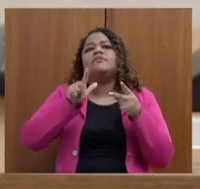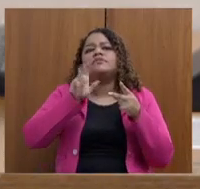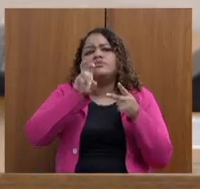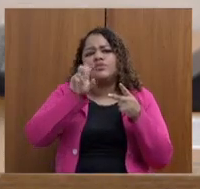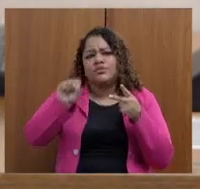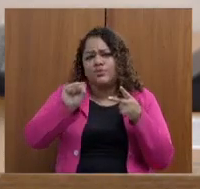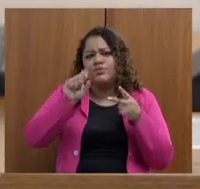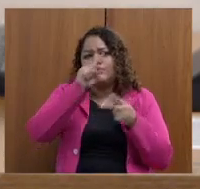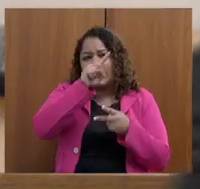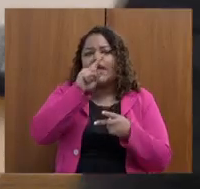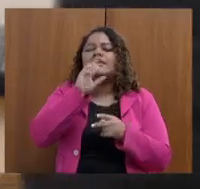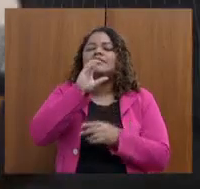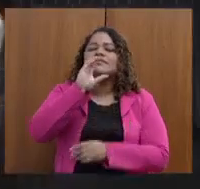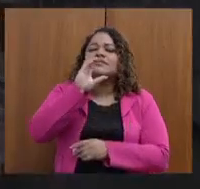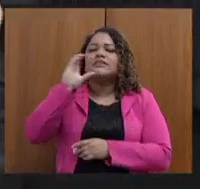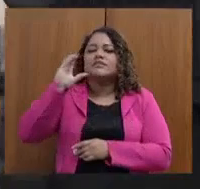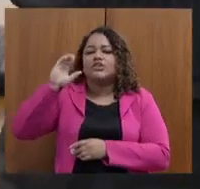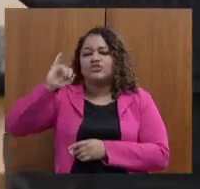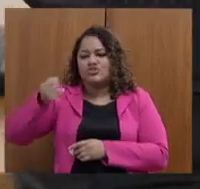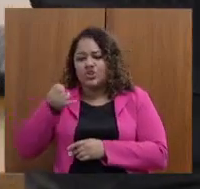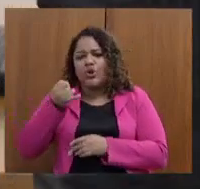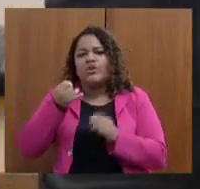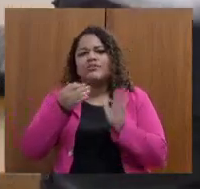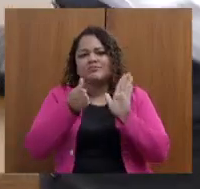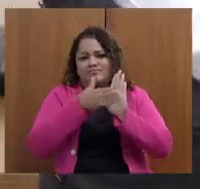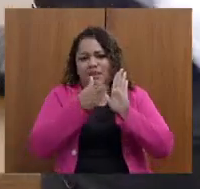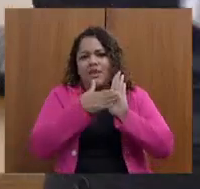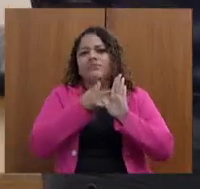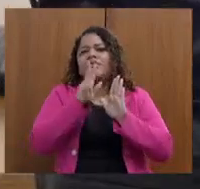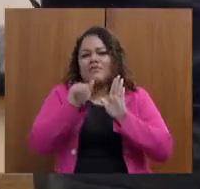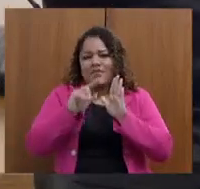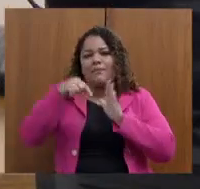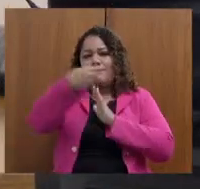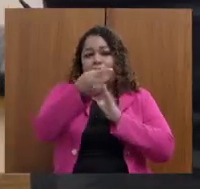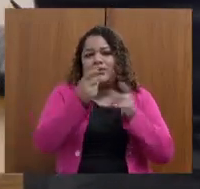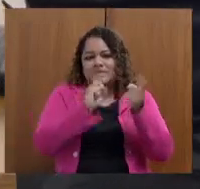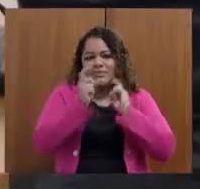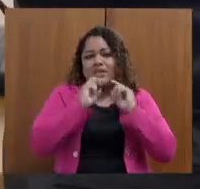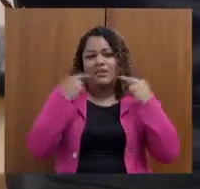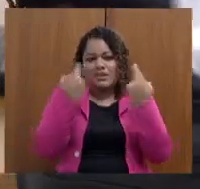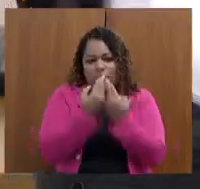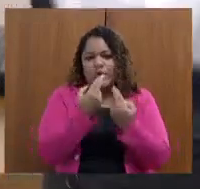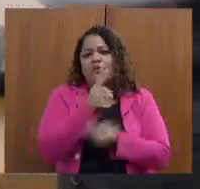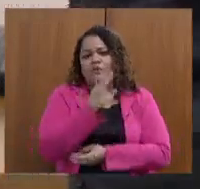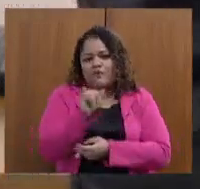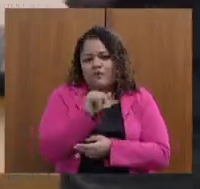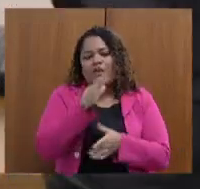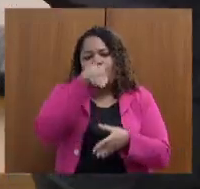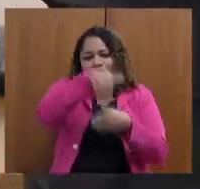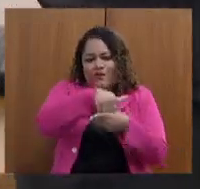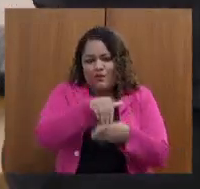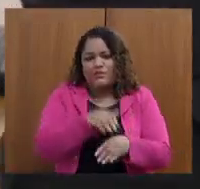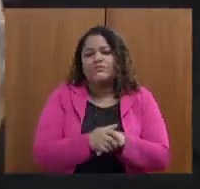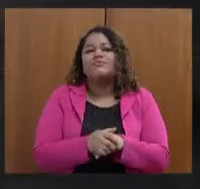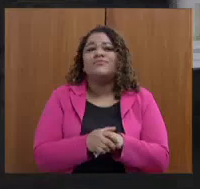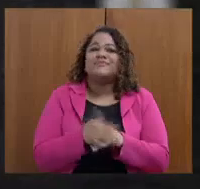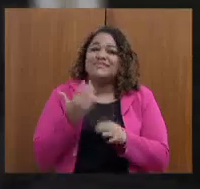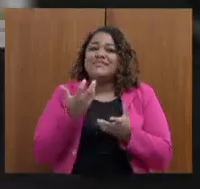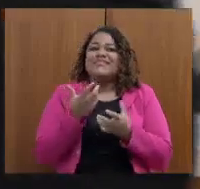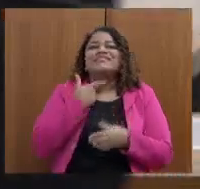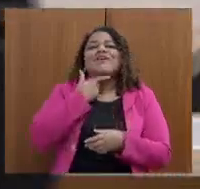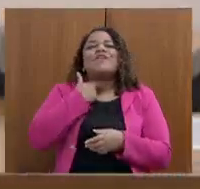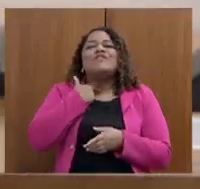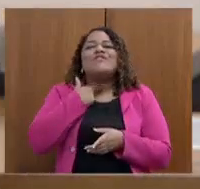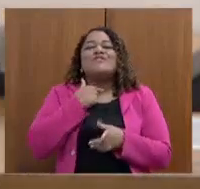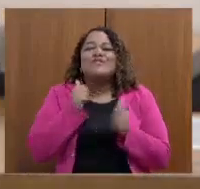perspectiva de estar votando ele na próxima reunião ordinária que nós vamos até lá e com ansiedade de tá votando ele